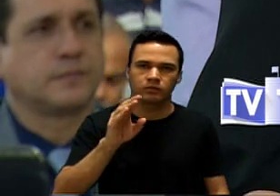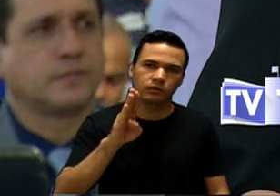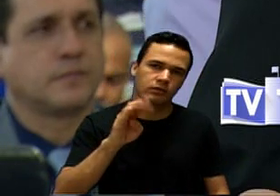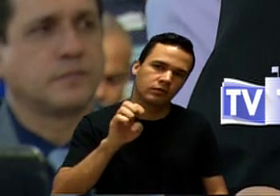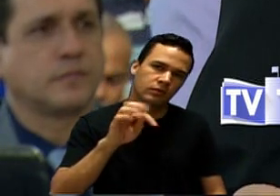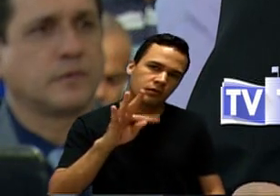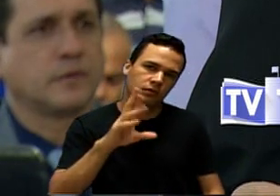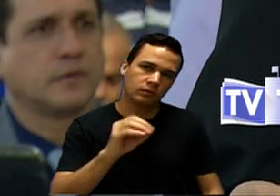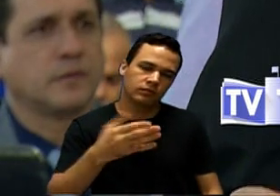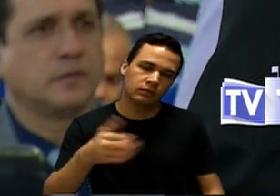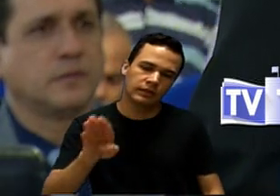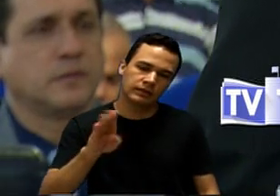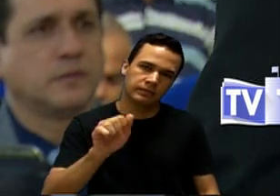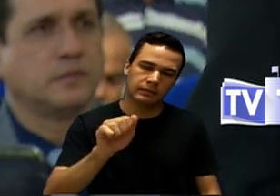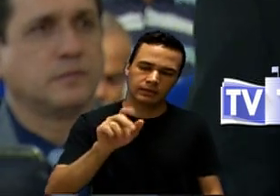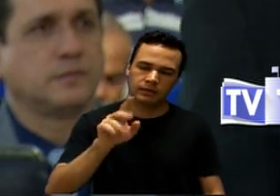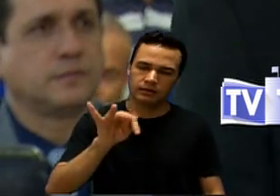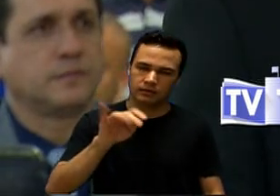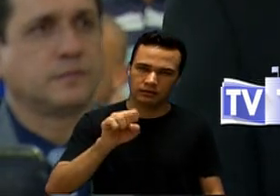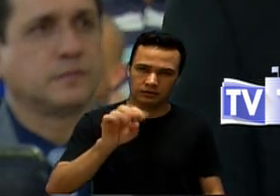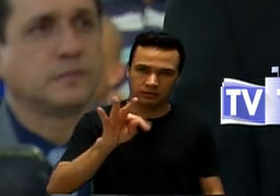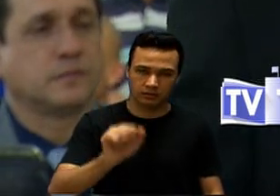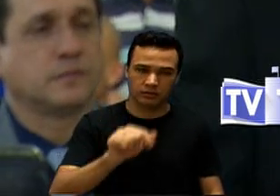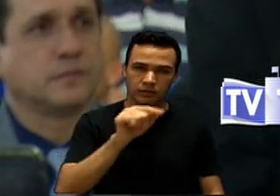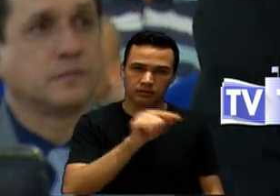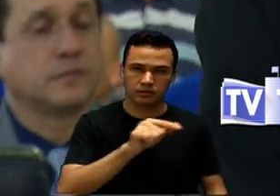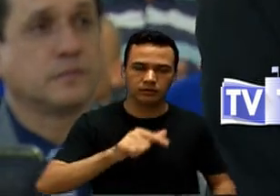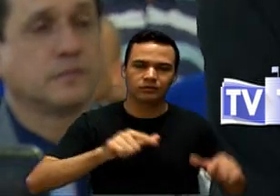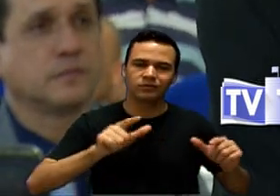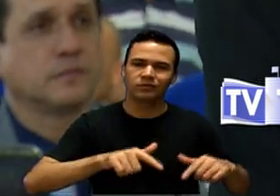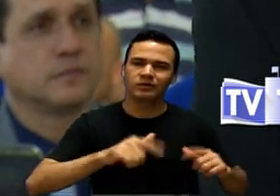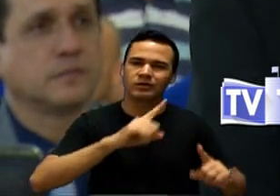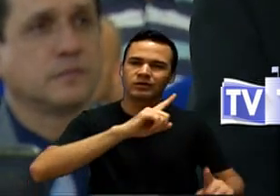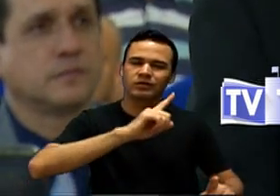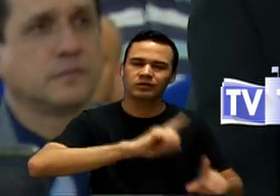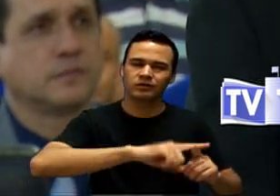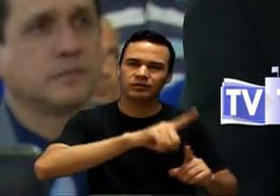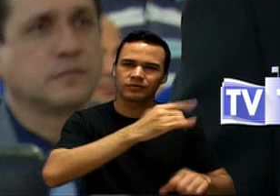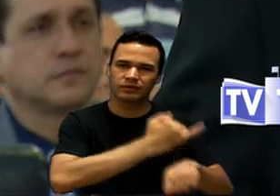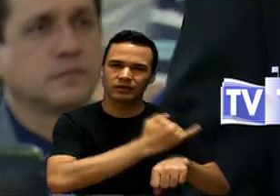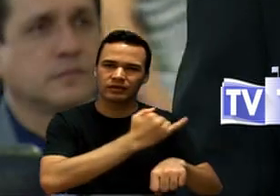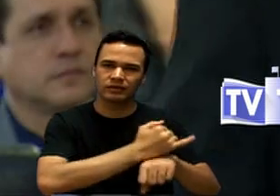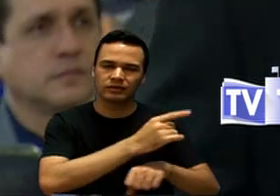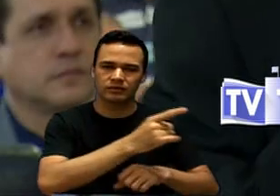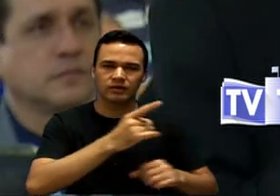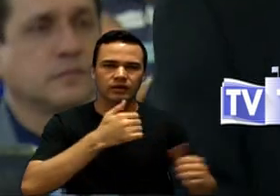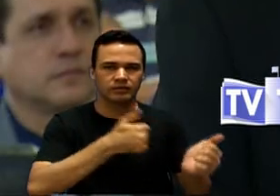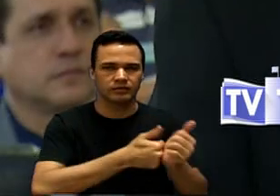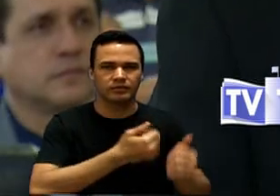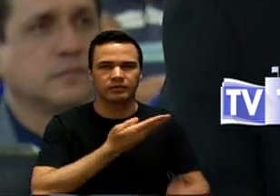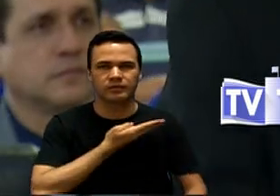13 de fevereiro de 2019, morador lá da Cruz de Ferro, amigo nosso também.